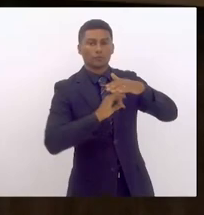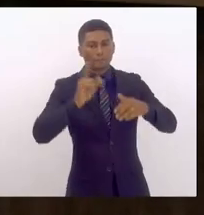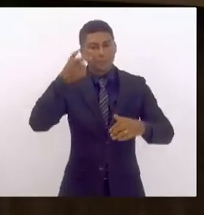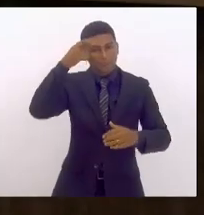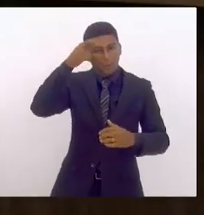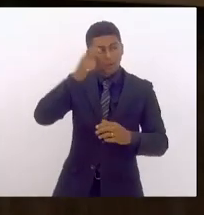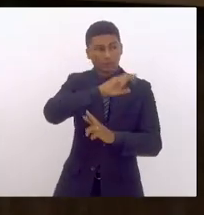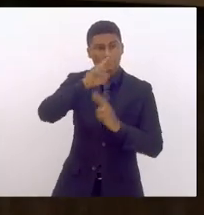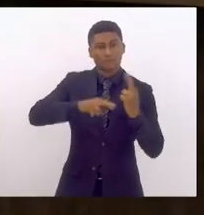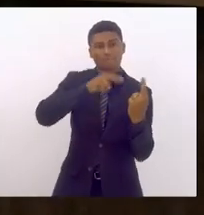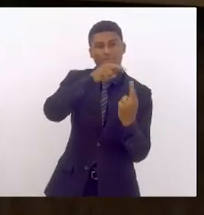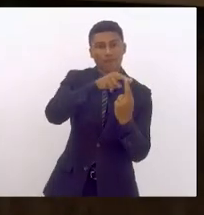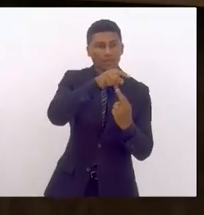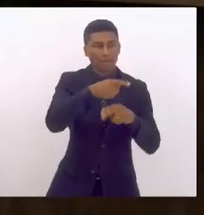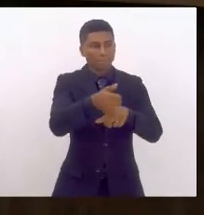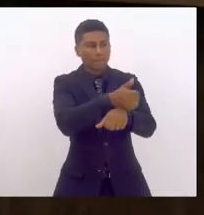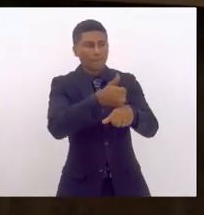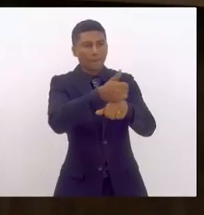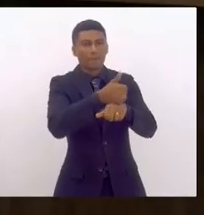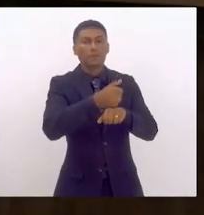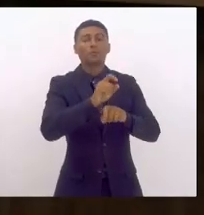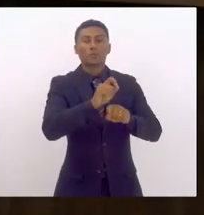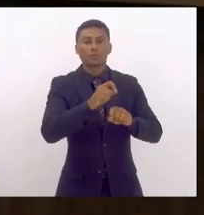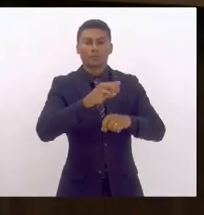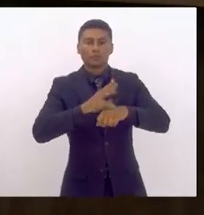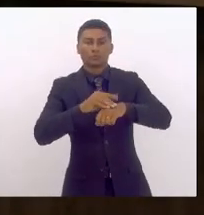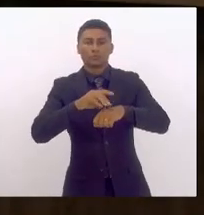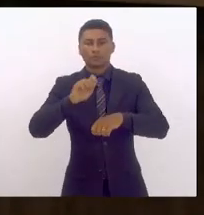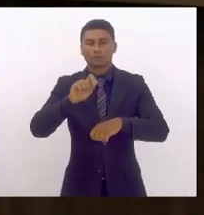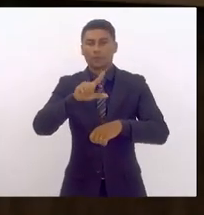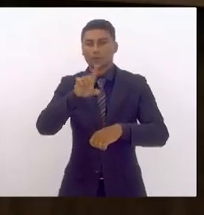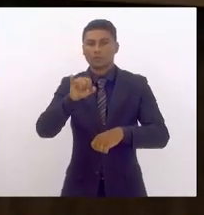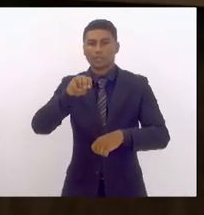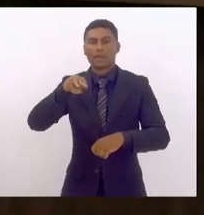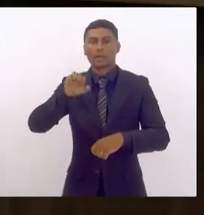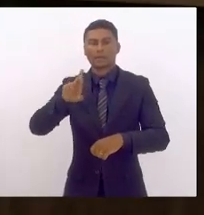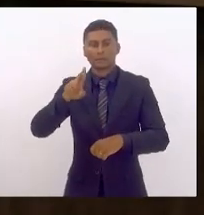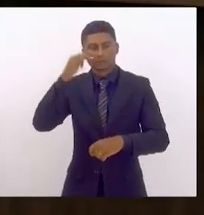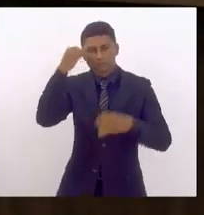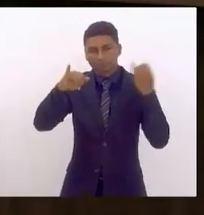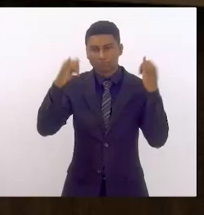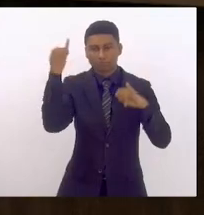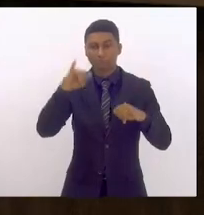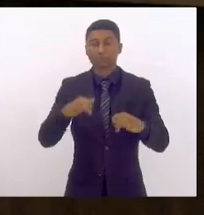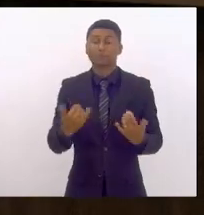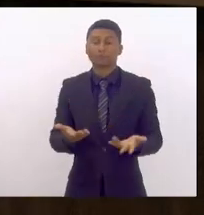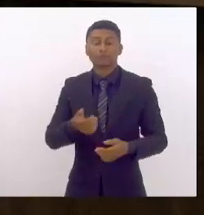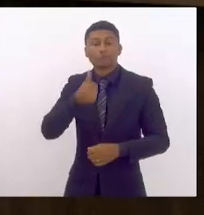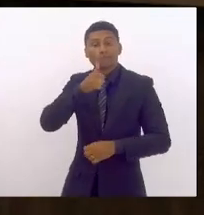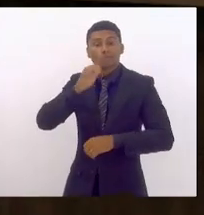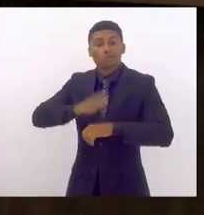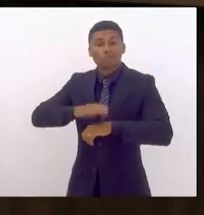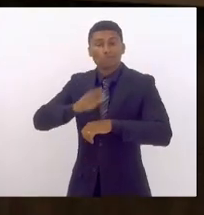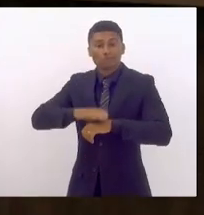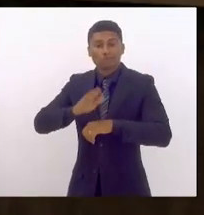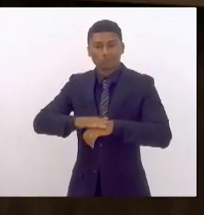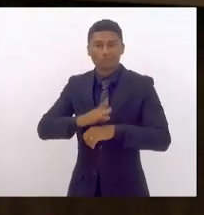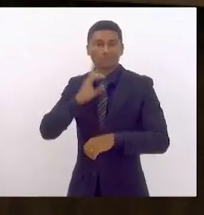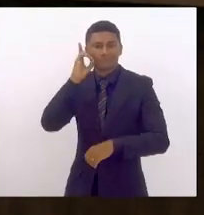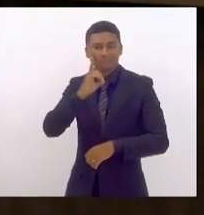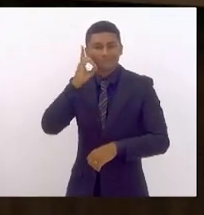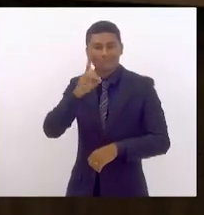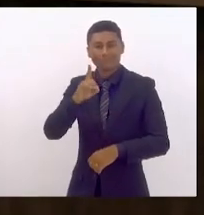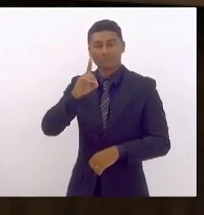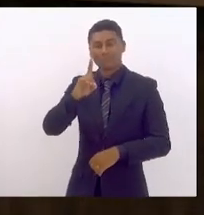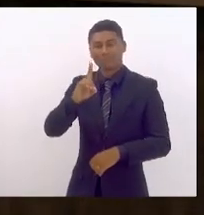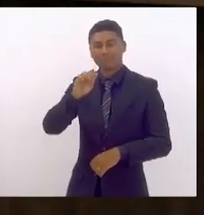especializados né da prevenção da doença de Alzheimer a emenda Dani Monteiro eu respeitosamente de Virgem